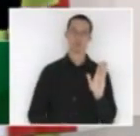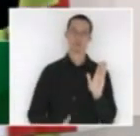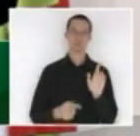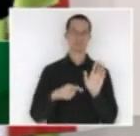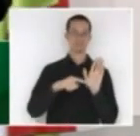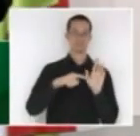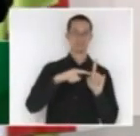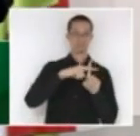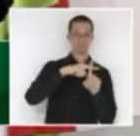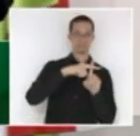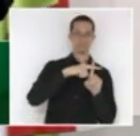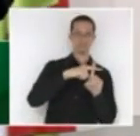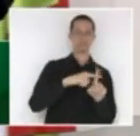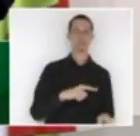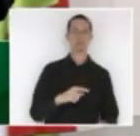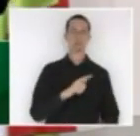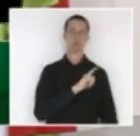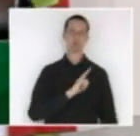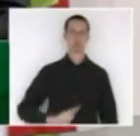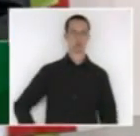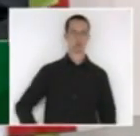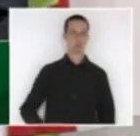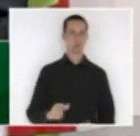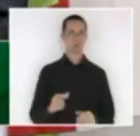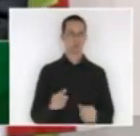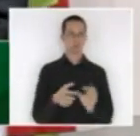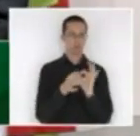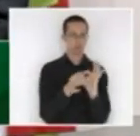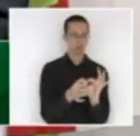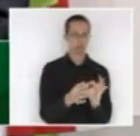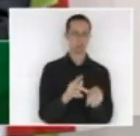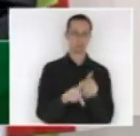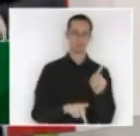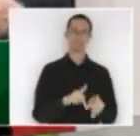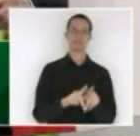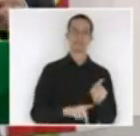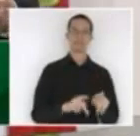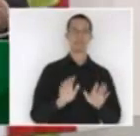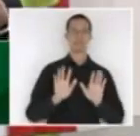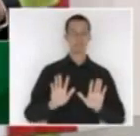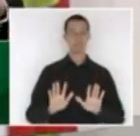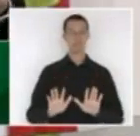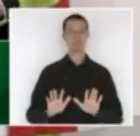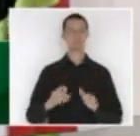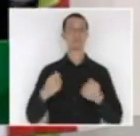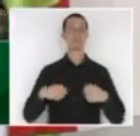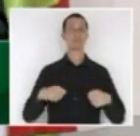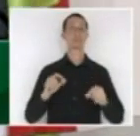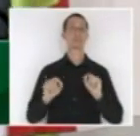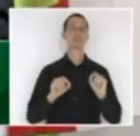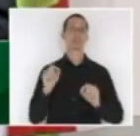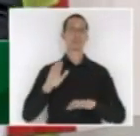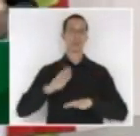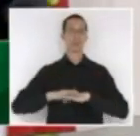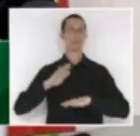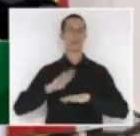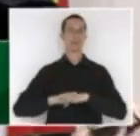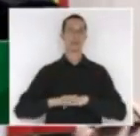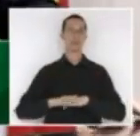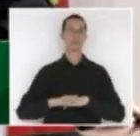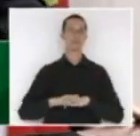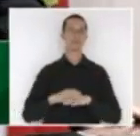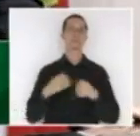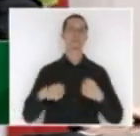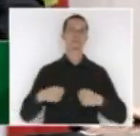governo, junto com o seu povo, para ouvir suas demandas. Mas é preciso que na prática,